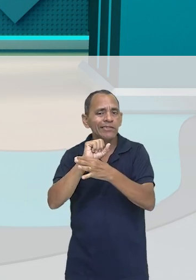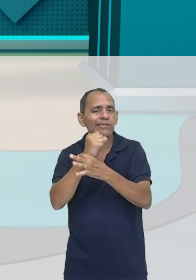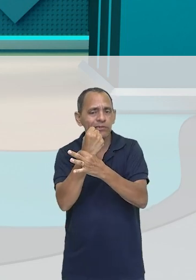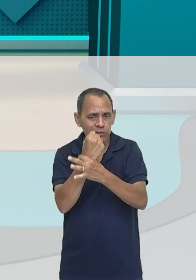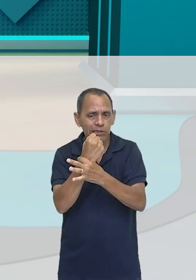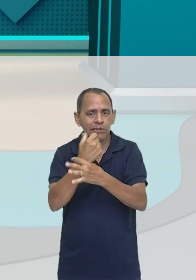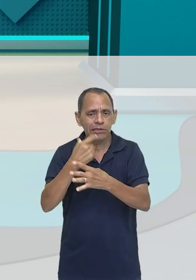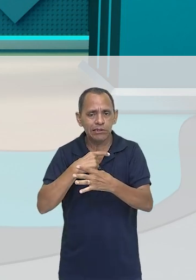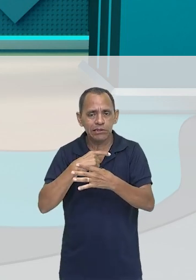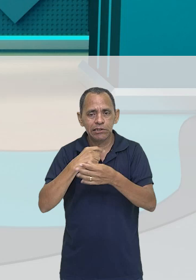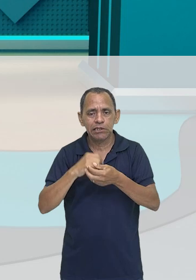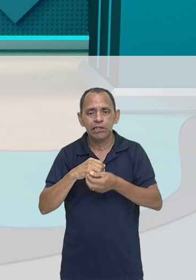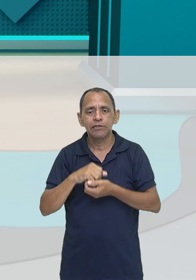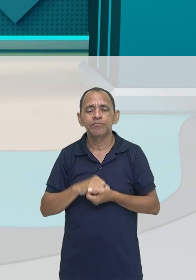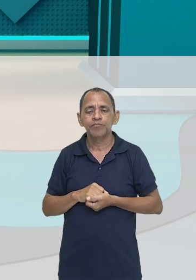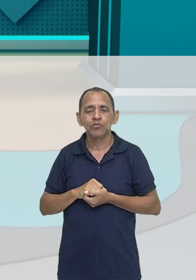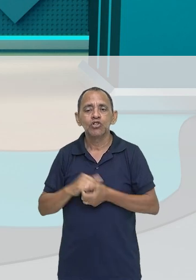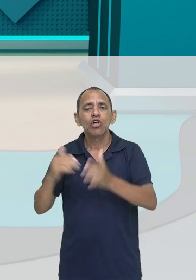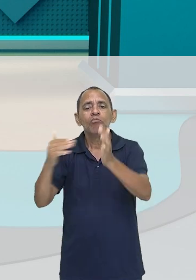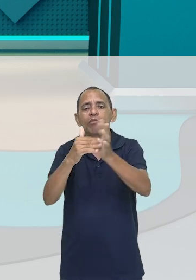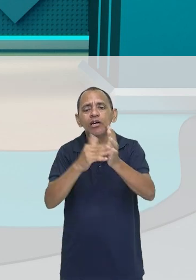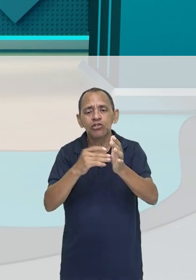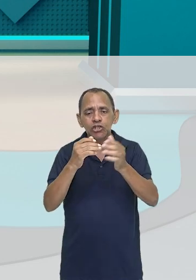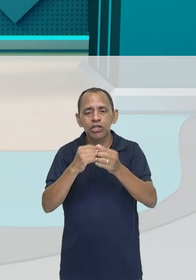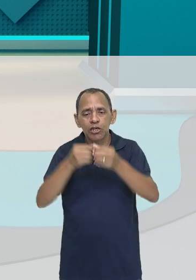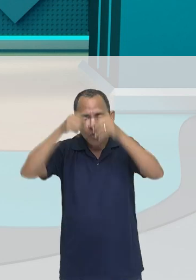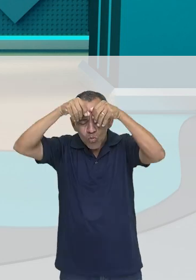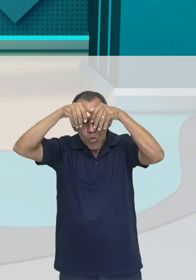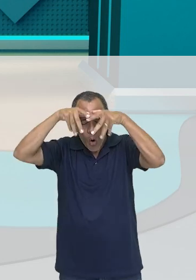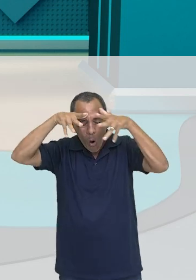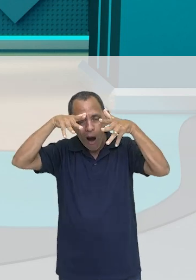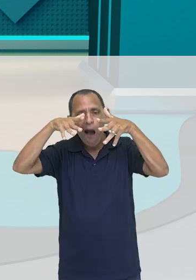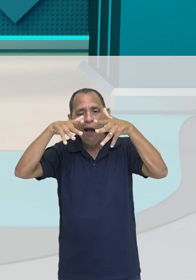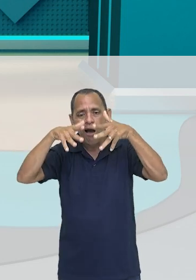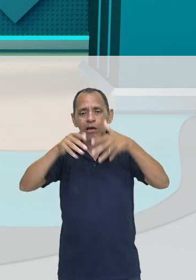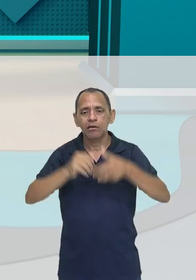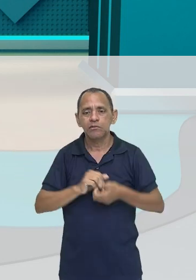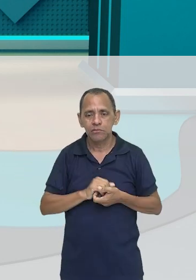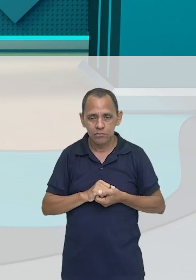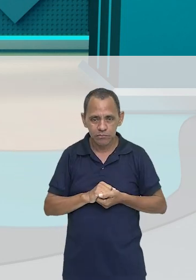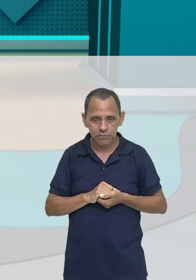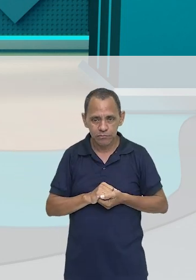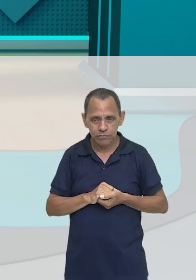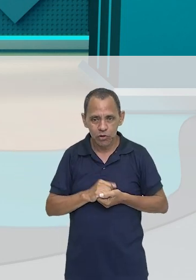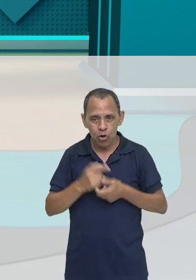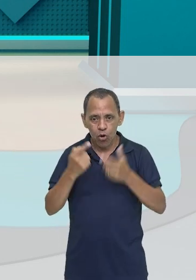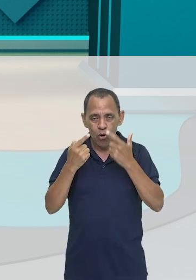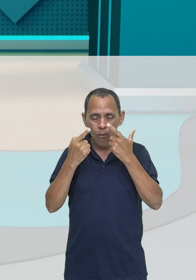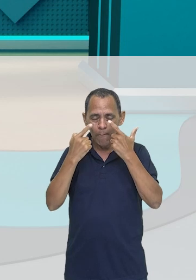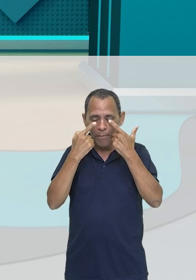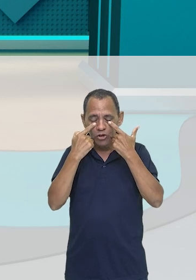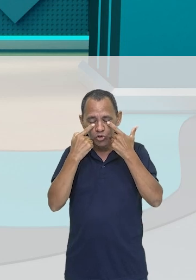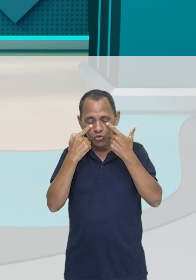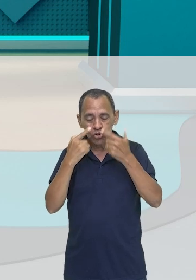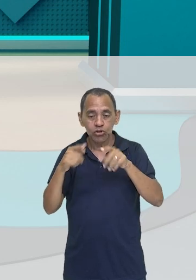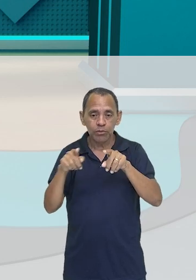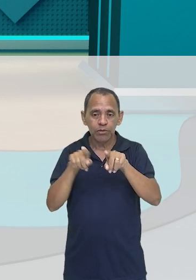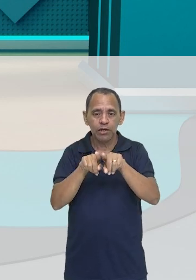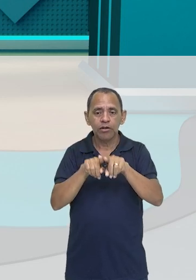na verdade, impedir que o suor caia nos olhos ali do Kendoka, tá? Então, o tenugi, ele é um lenço de